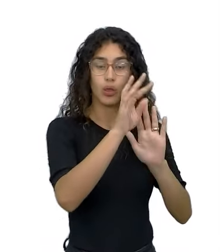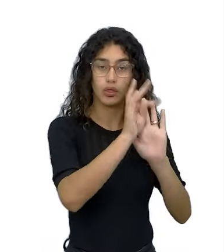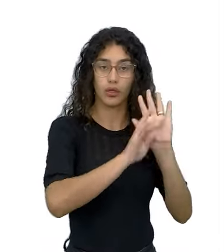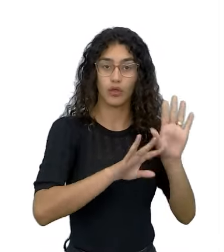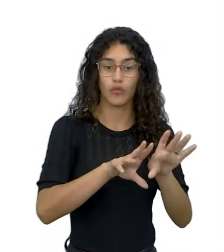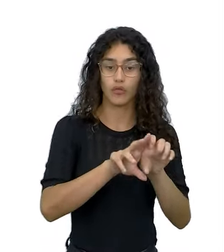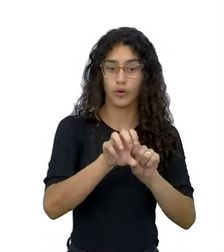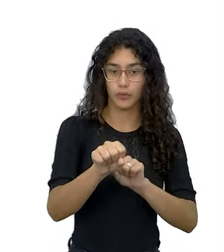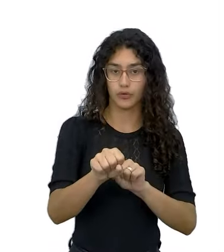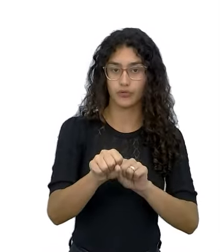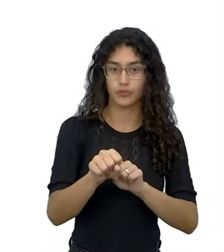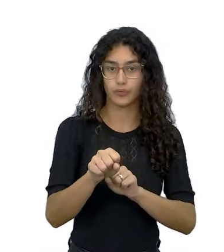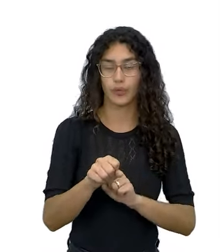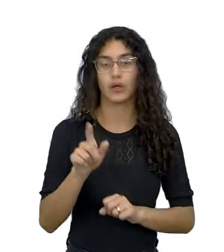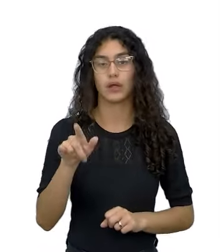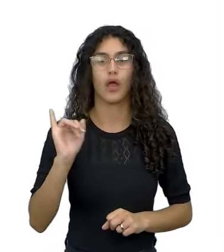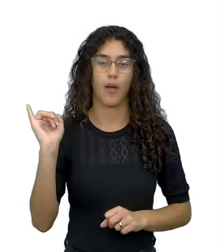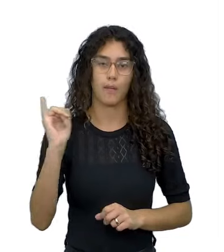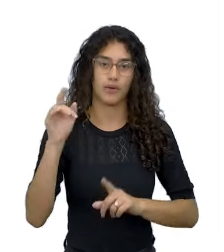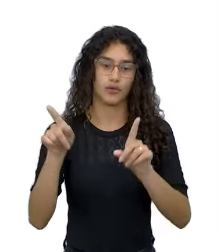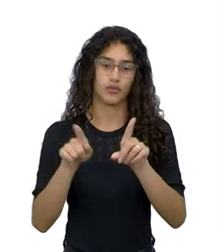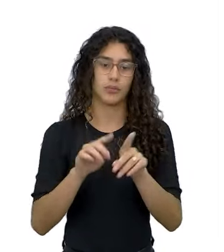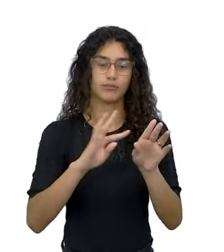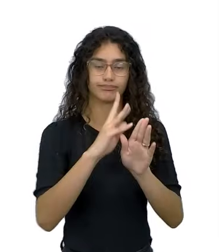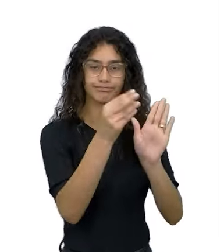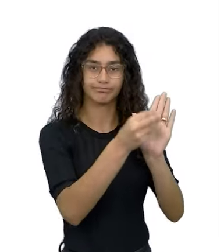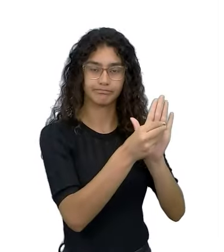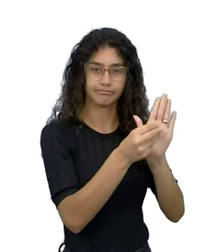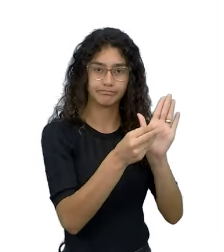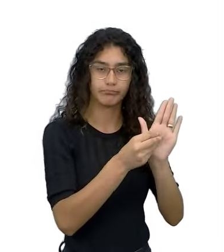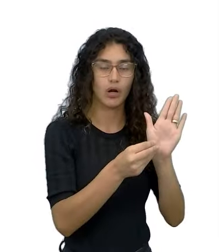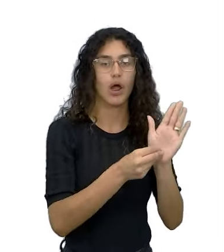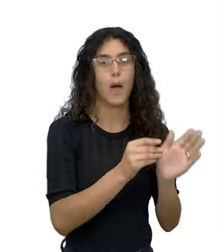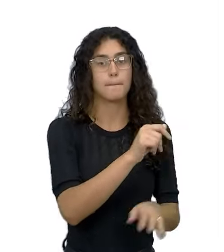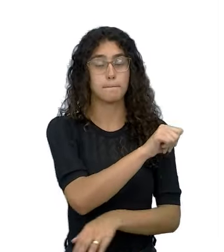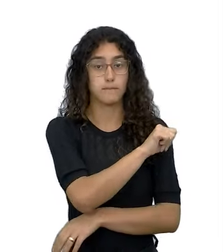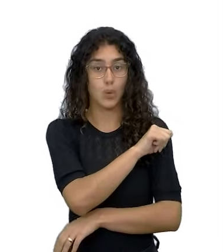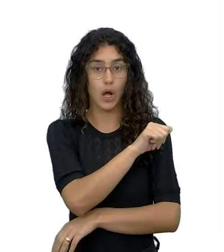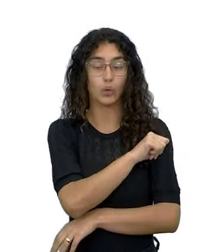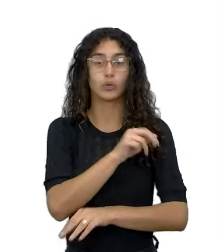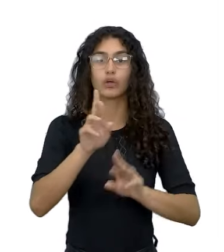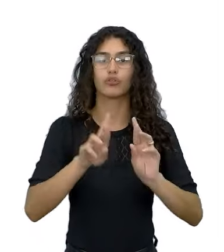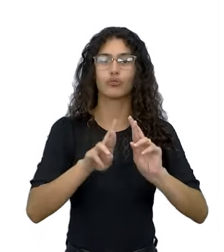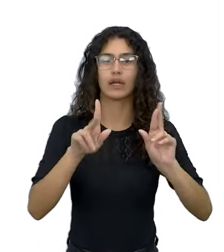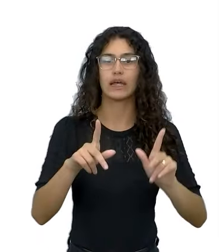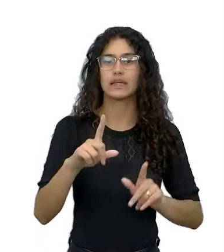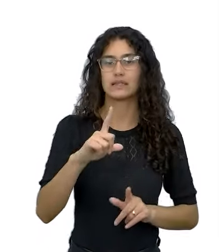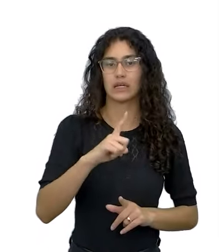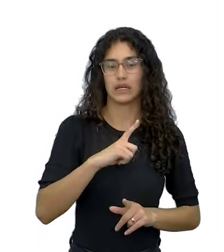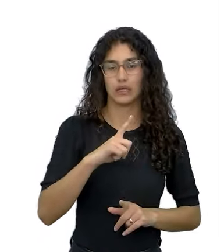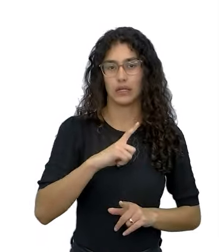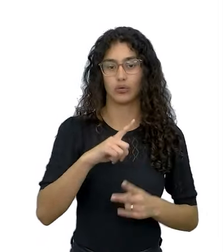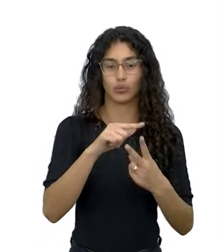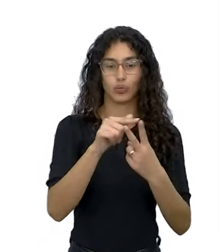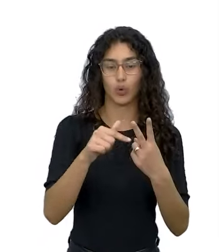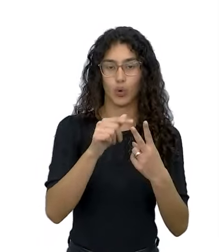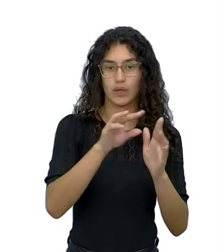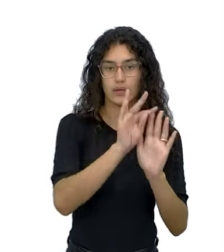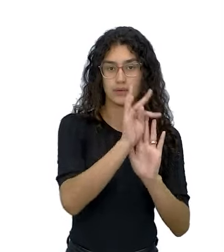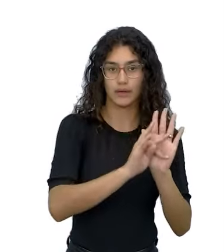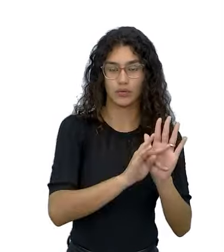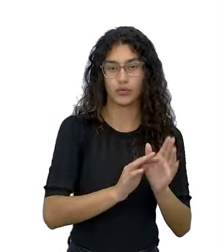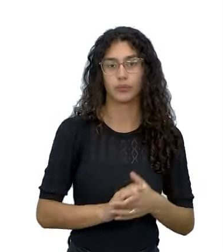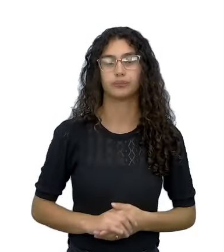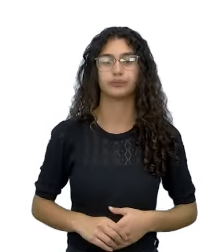e opinativo, que é muito importante a gente colocar para esse estudante, né, as diferenças entre esses dois textos.